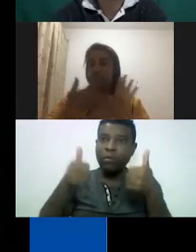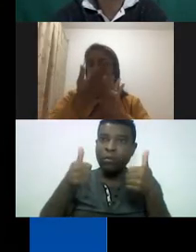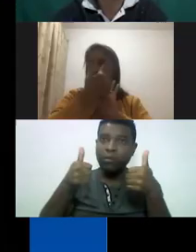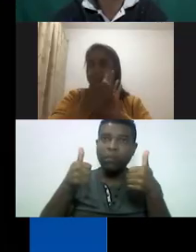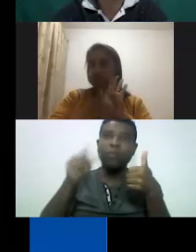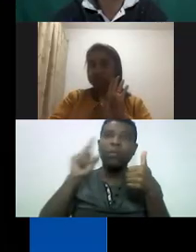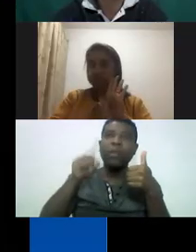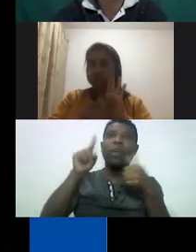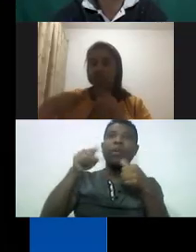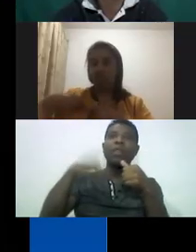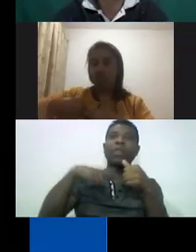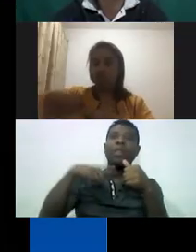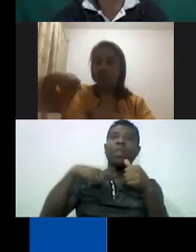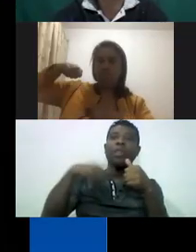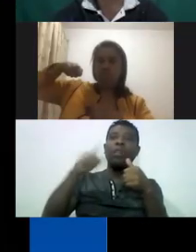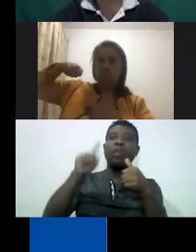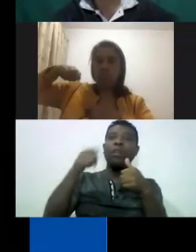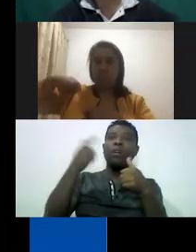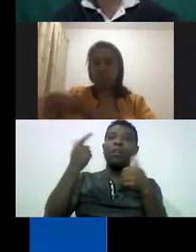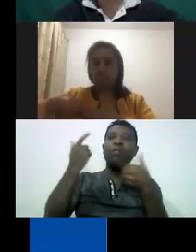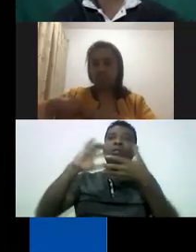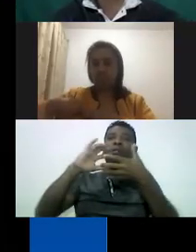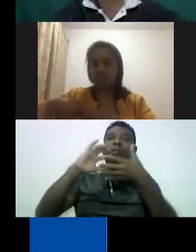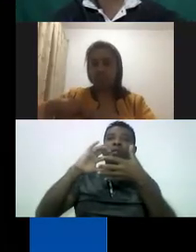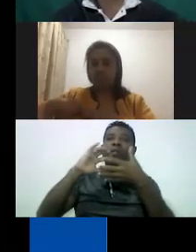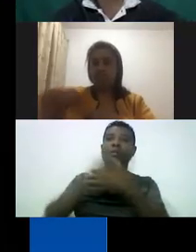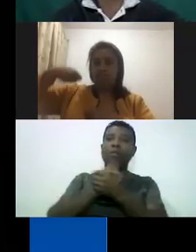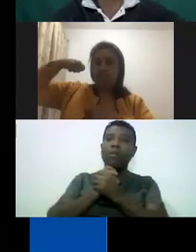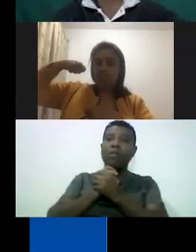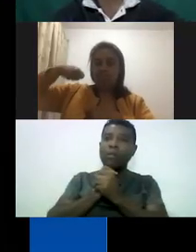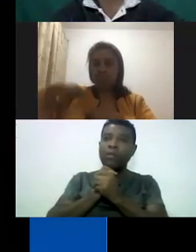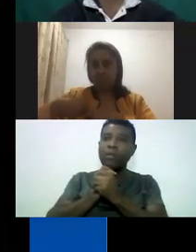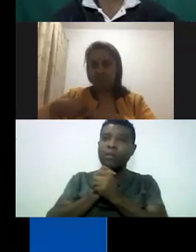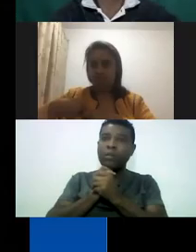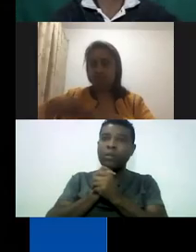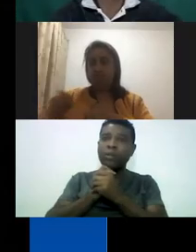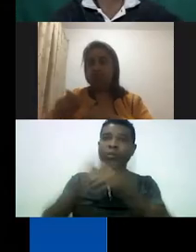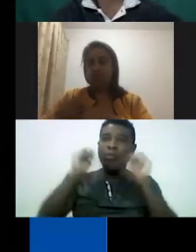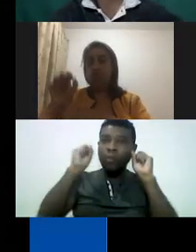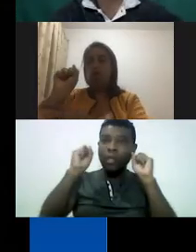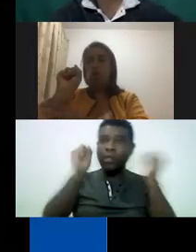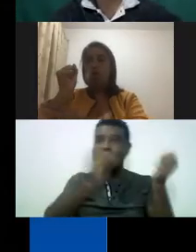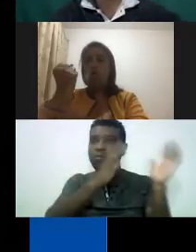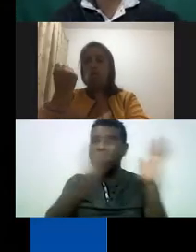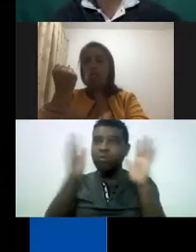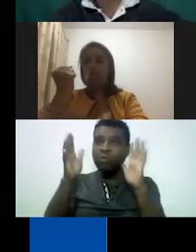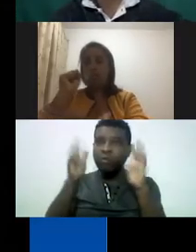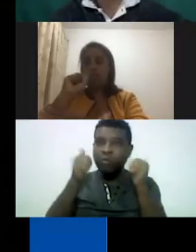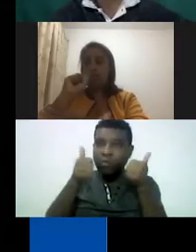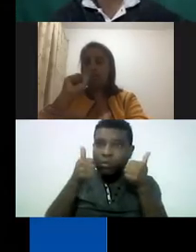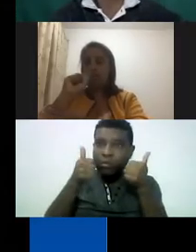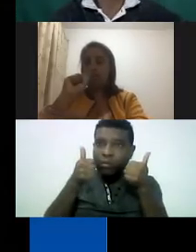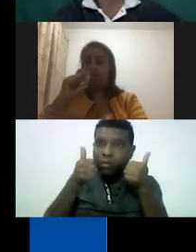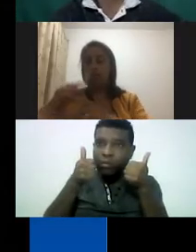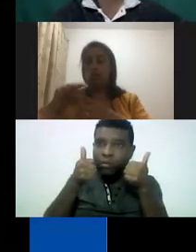escápula. Ele também faz rotação inferior da escápula, mas, quando ele se contrai,